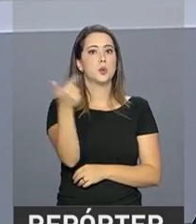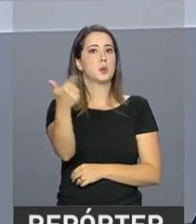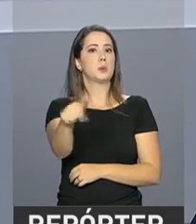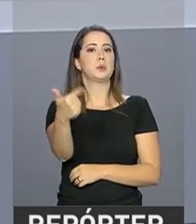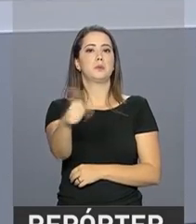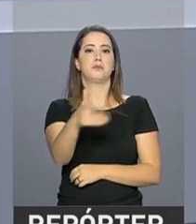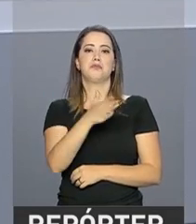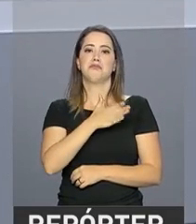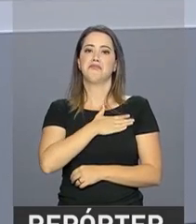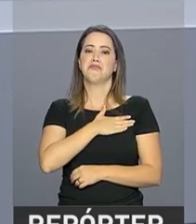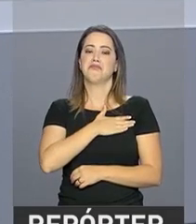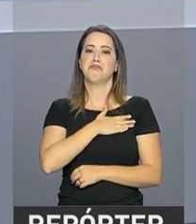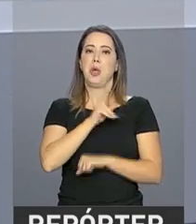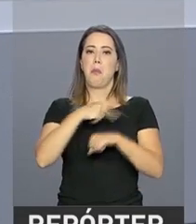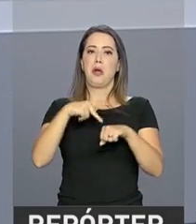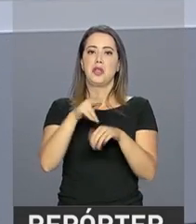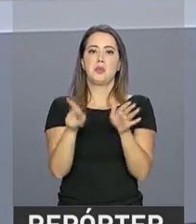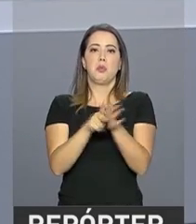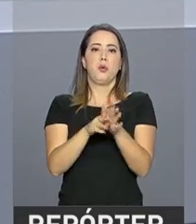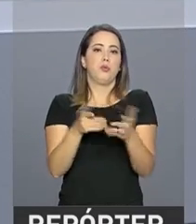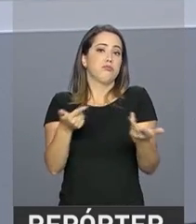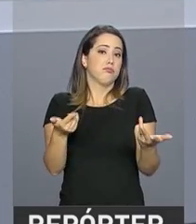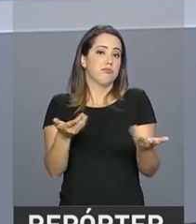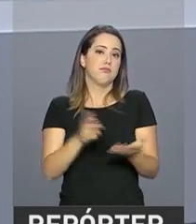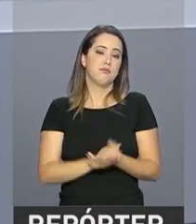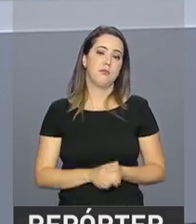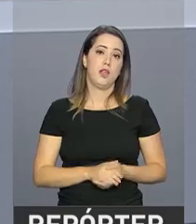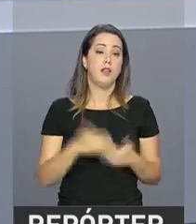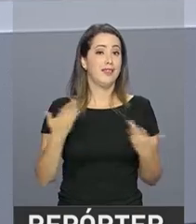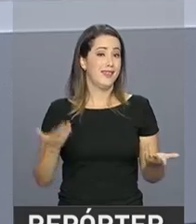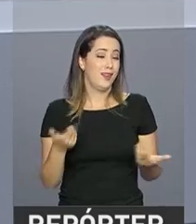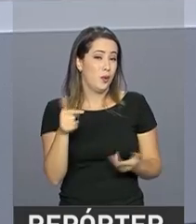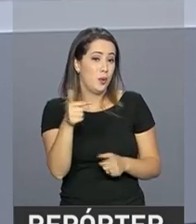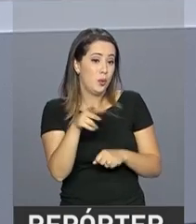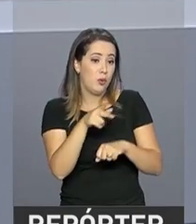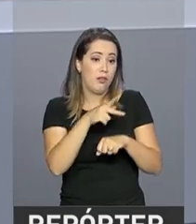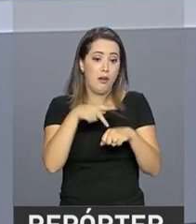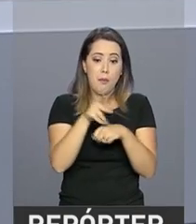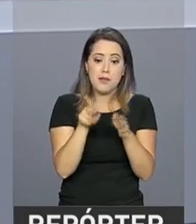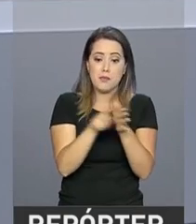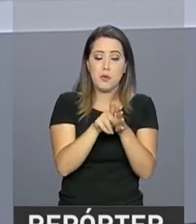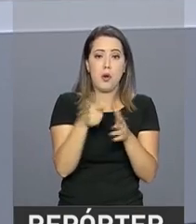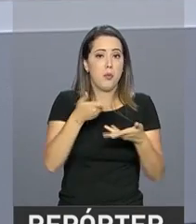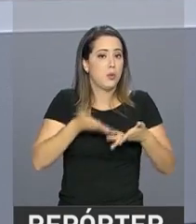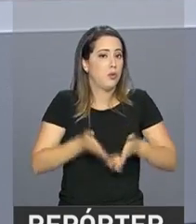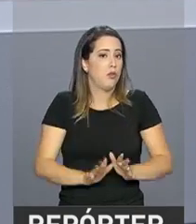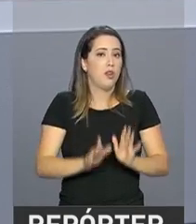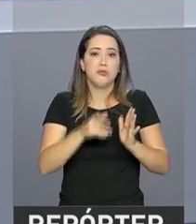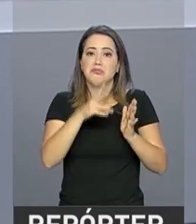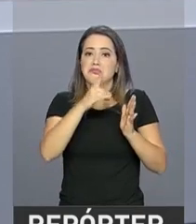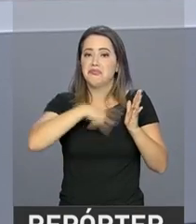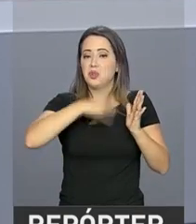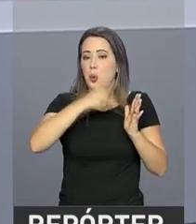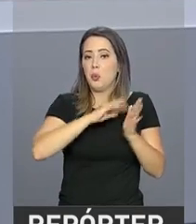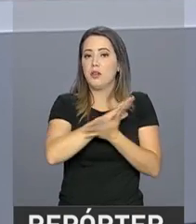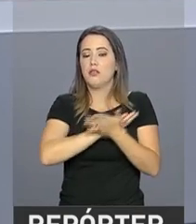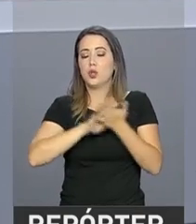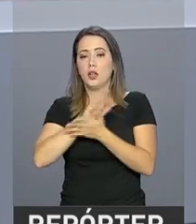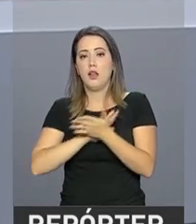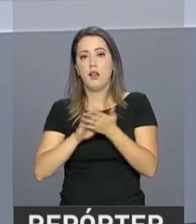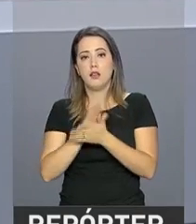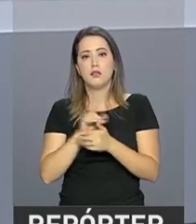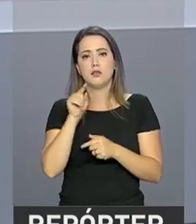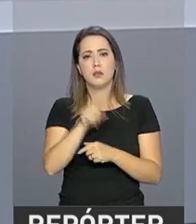todo o mundo que não possuem nacionalidade e por não possuírem uma certidão de nascimento e consequentemente outros documentos de